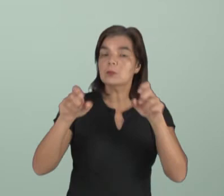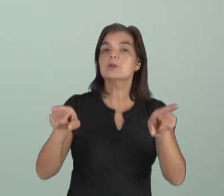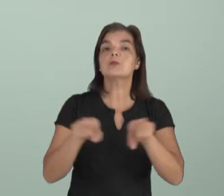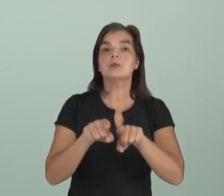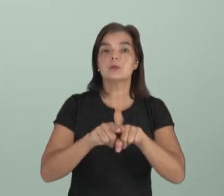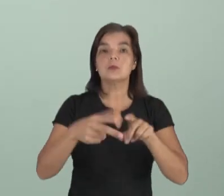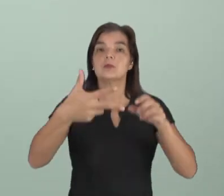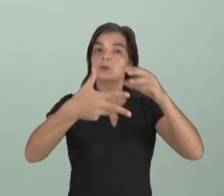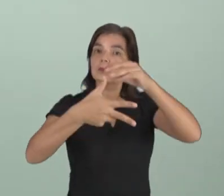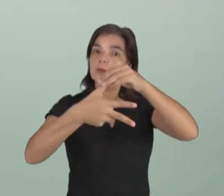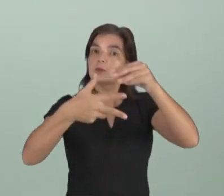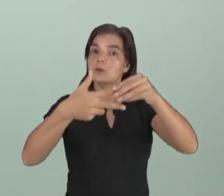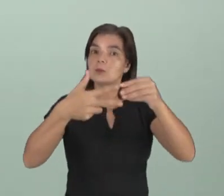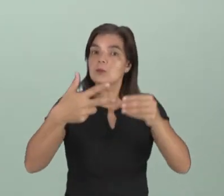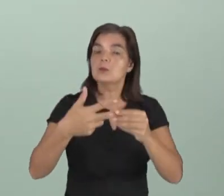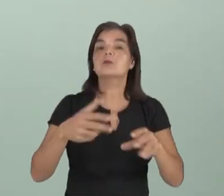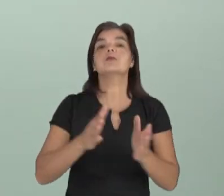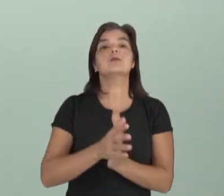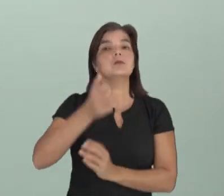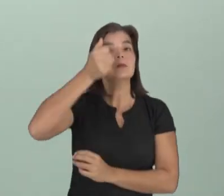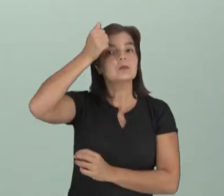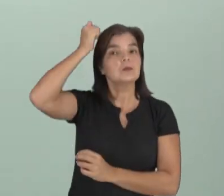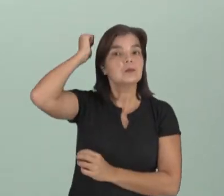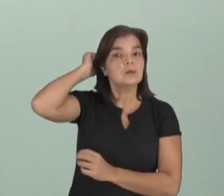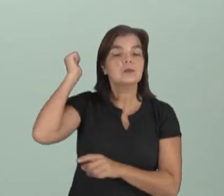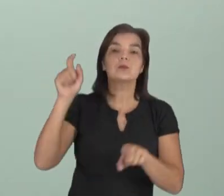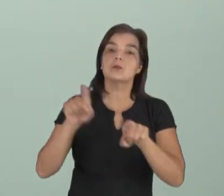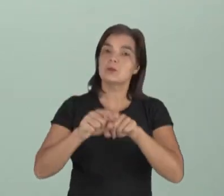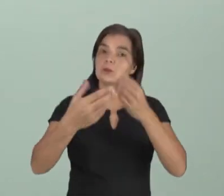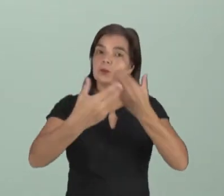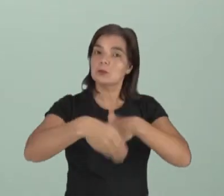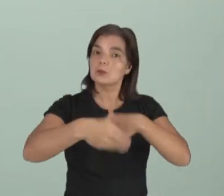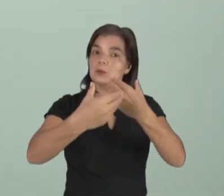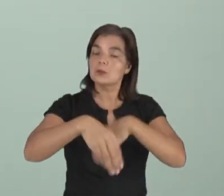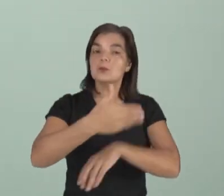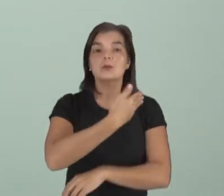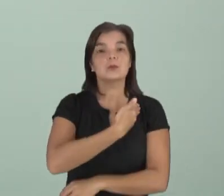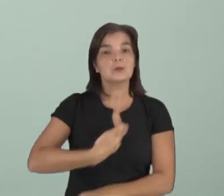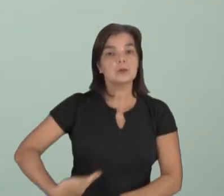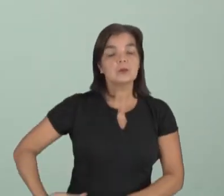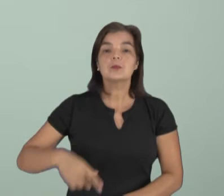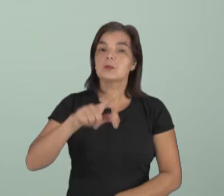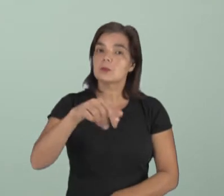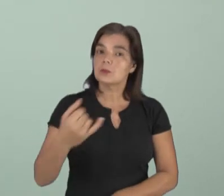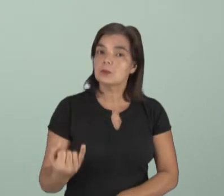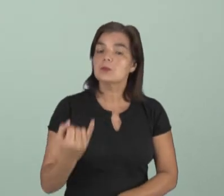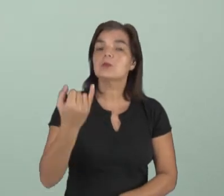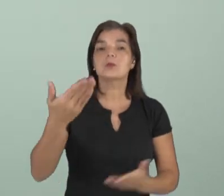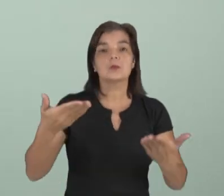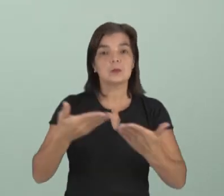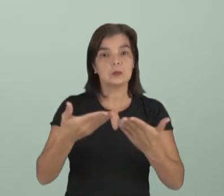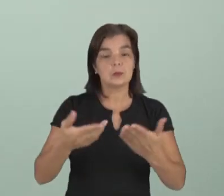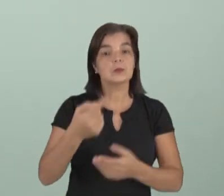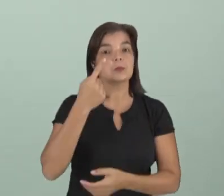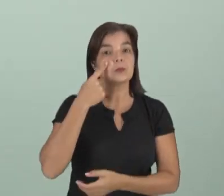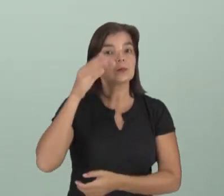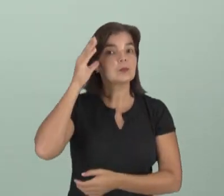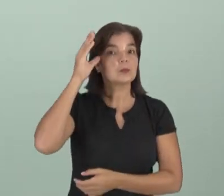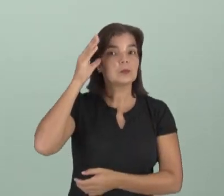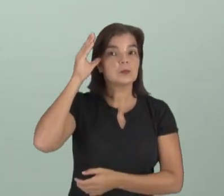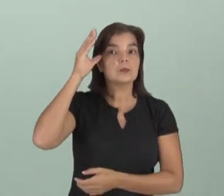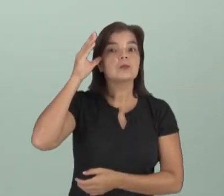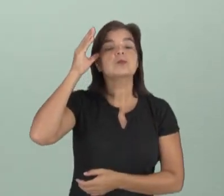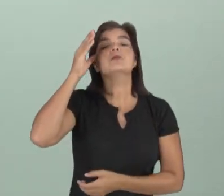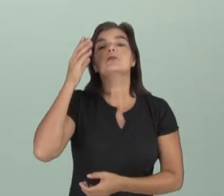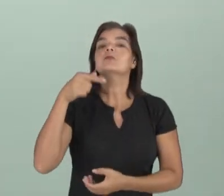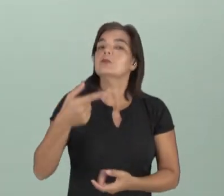caem no Enem, que caem em vestibulares, que caem em concursos públicos. Então, é importante, desde agora, vocês terem